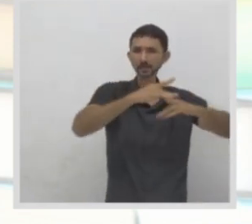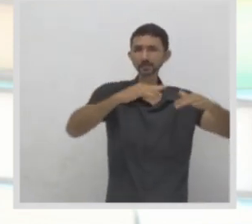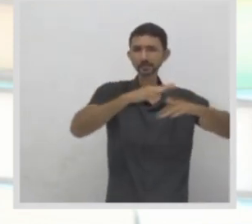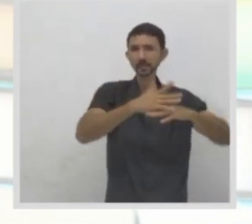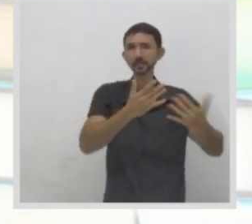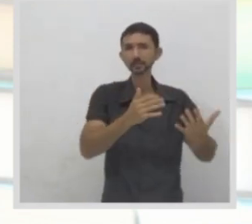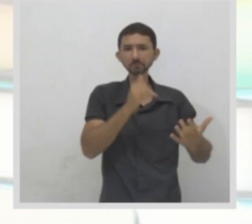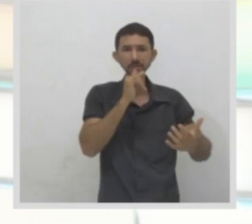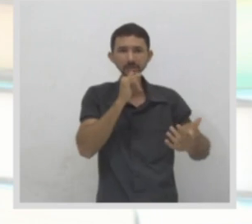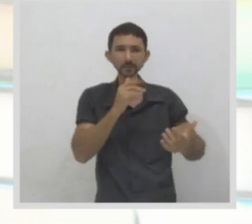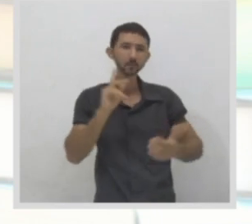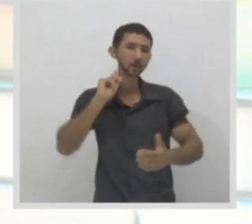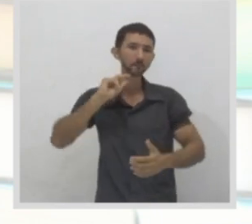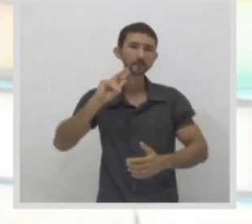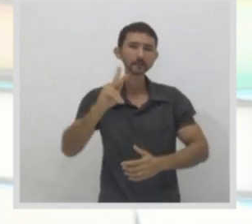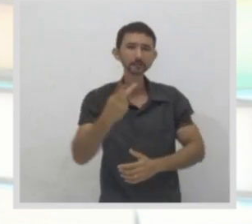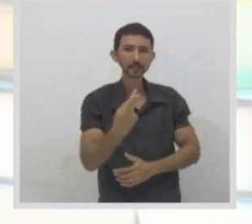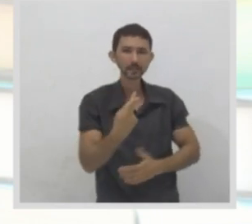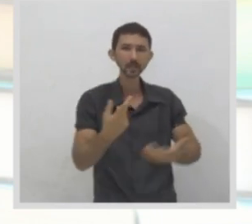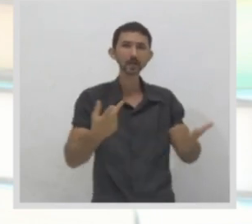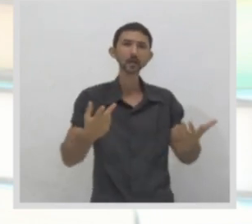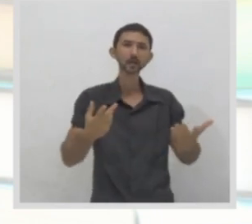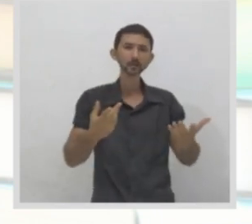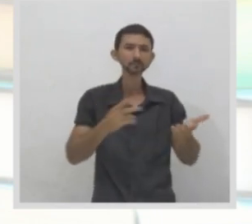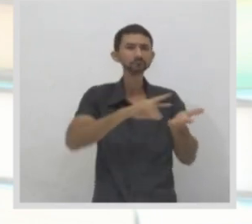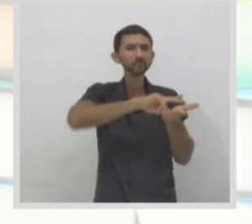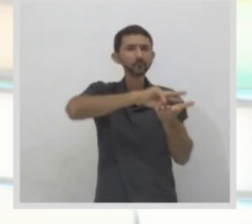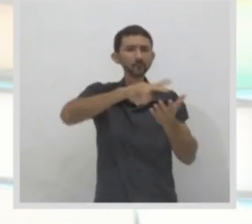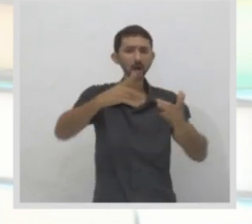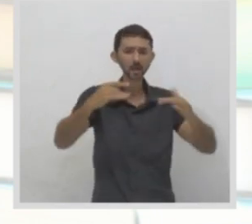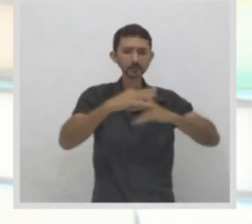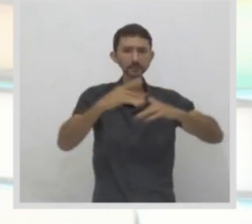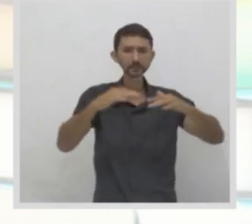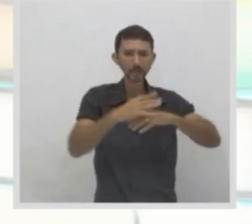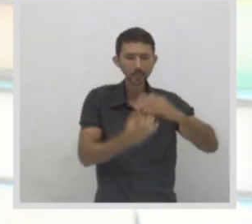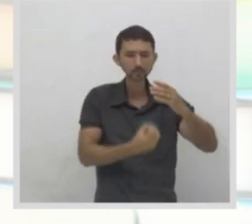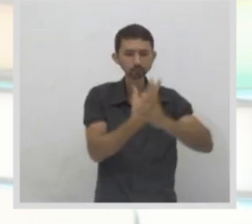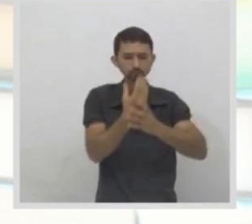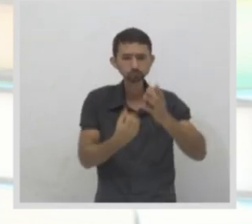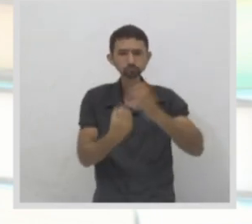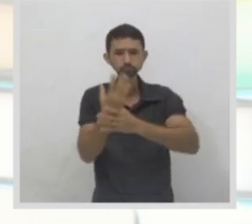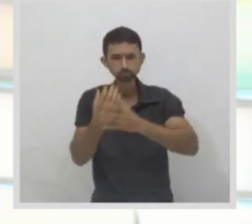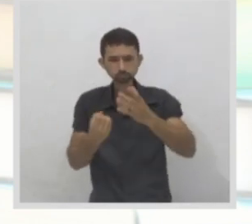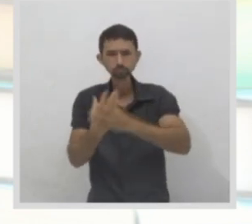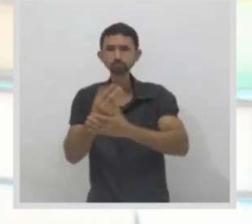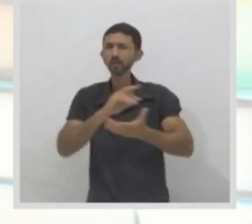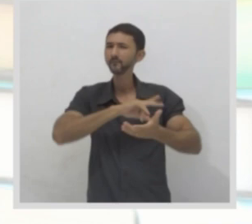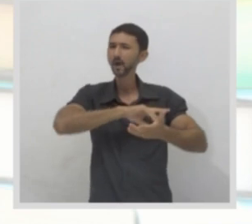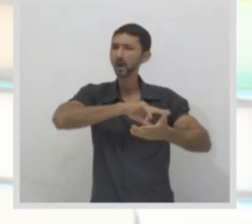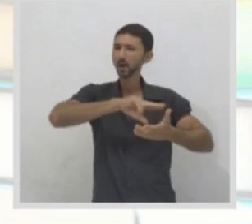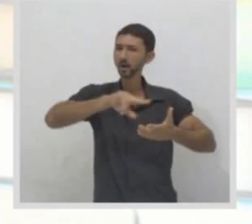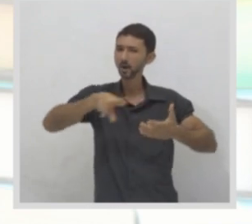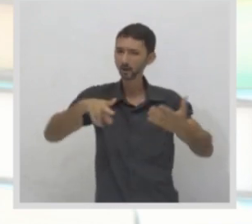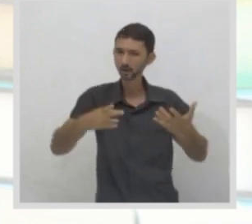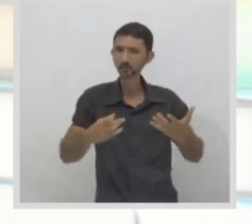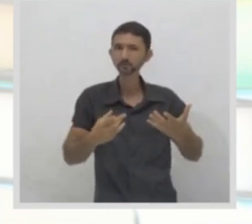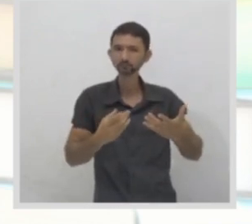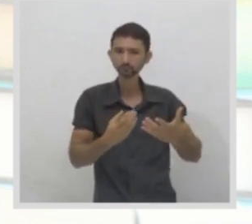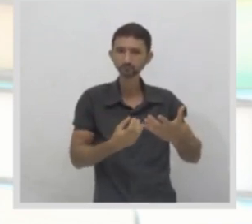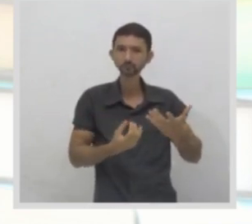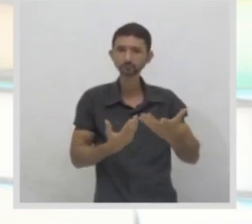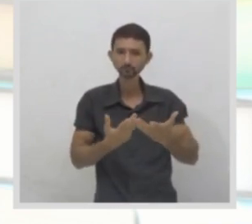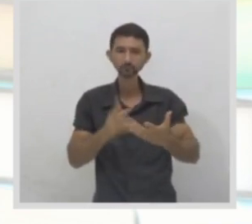temos várias cidades que carregam essa herança do ciclo mineiro, né, na história do nosso